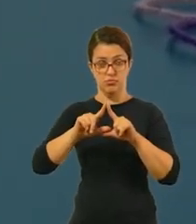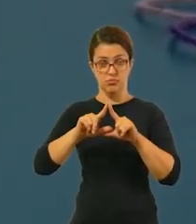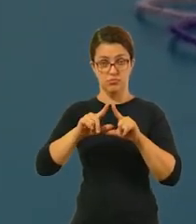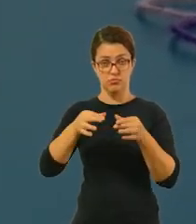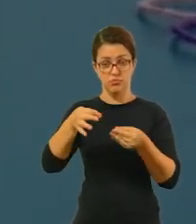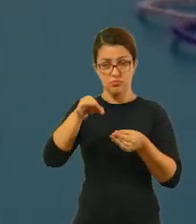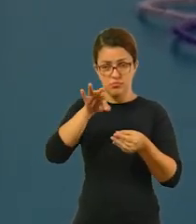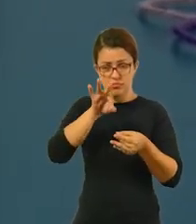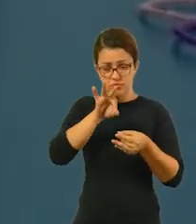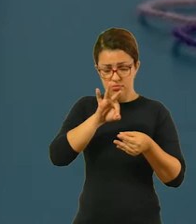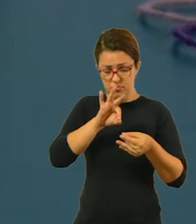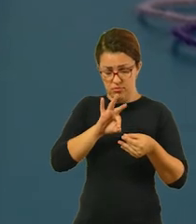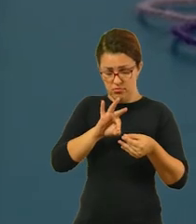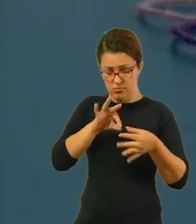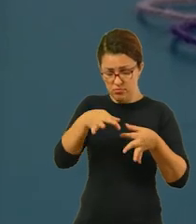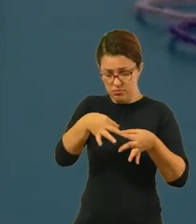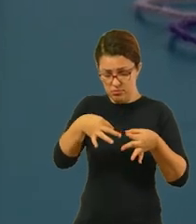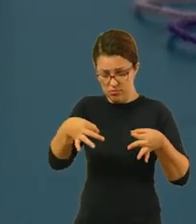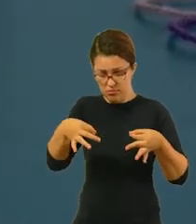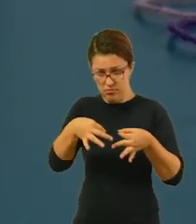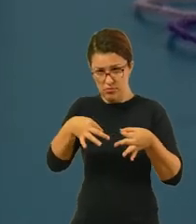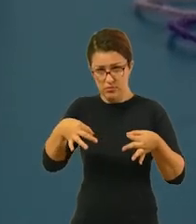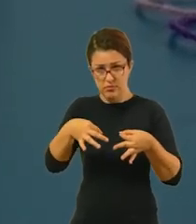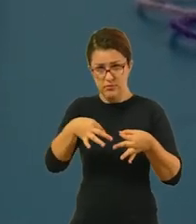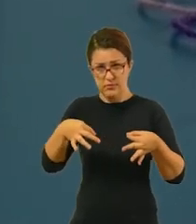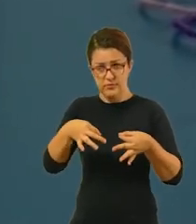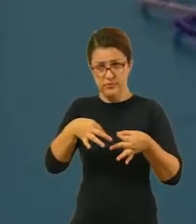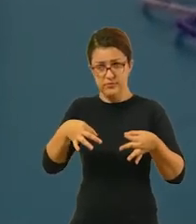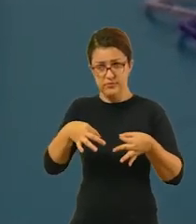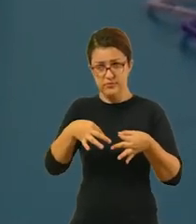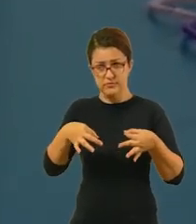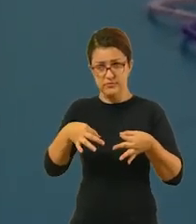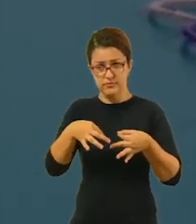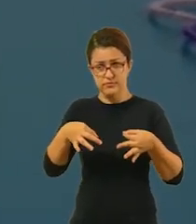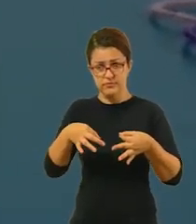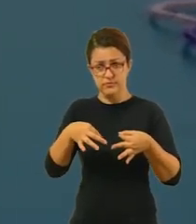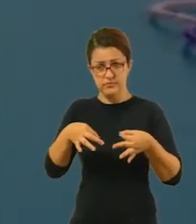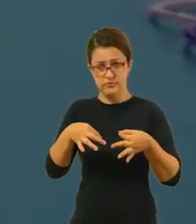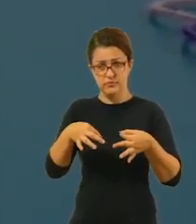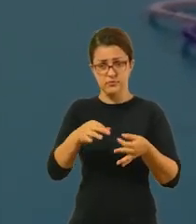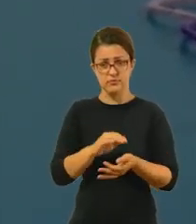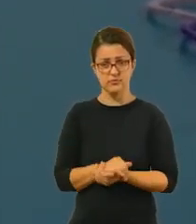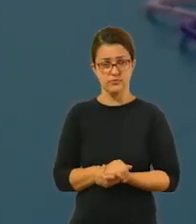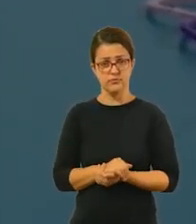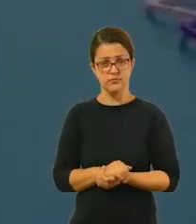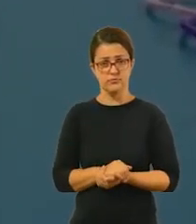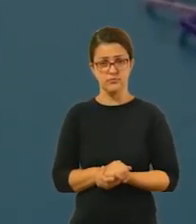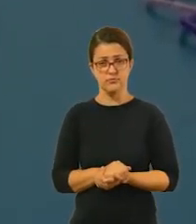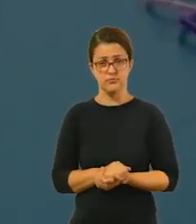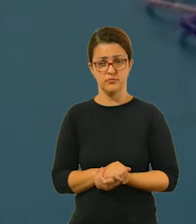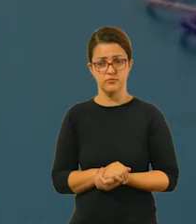vão dobrar até chegar na linha de baixo e vão fazer um vinco.